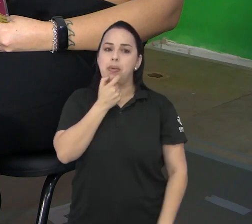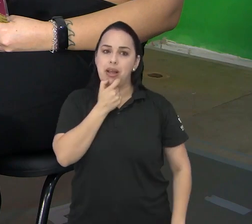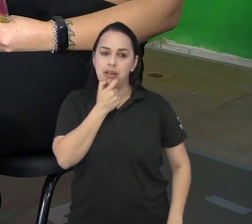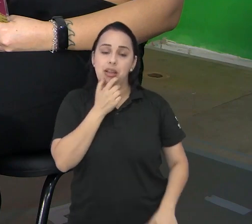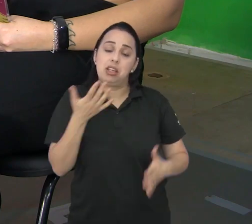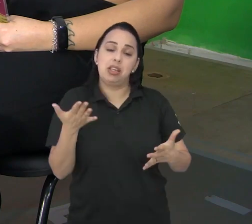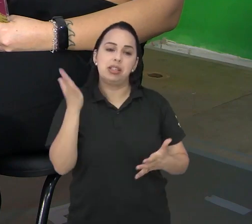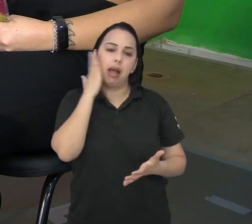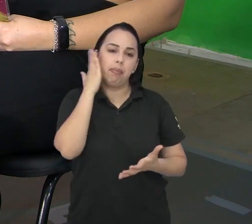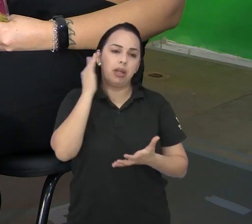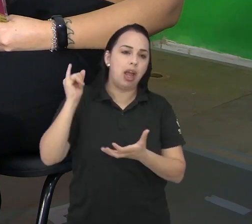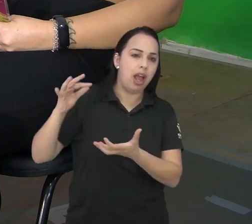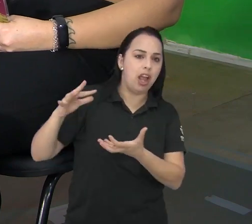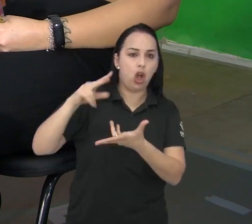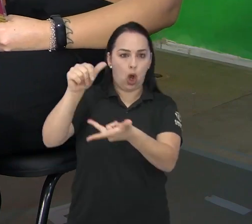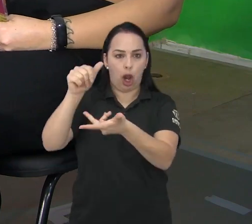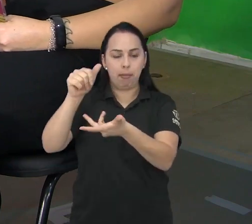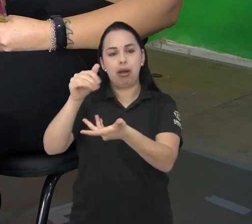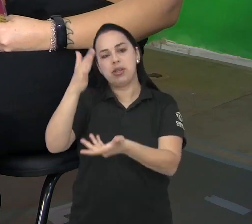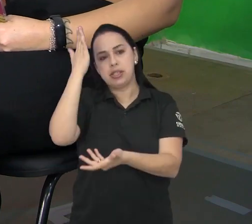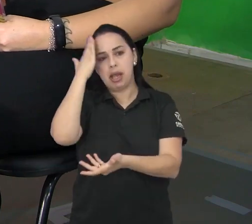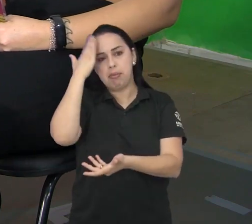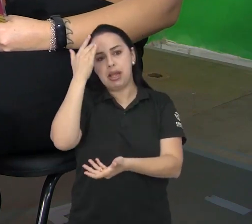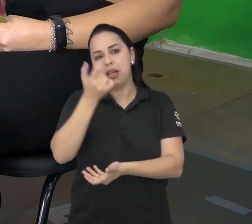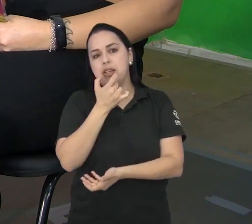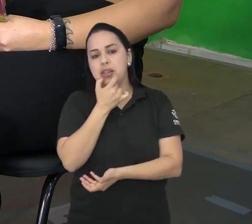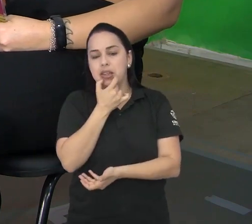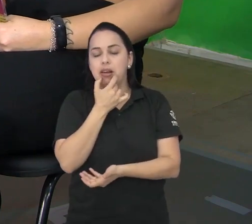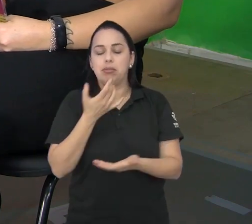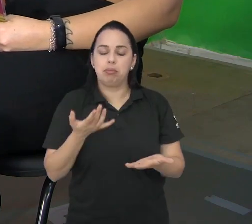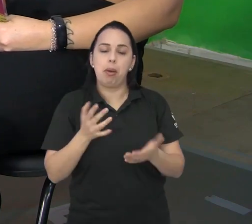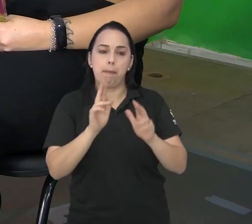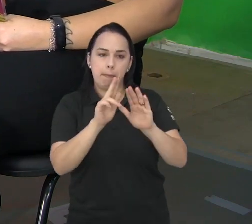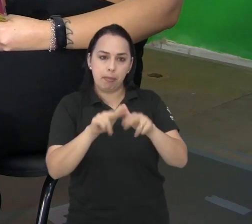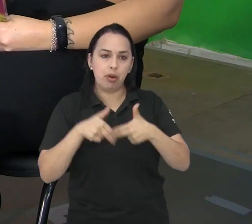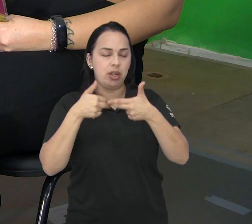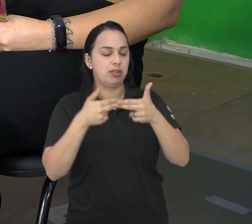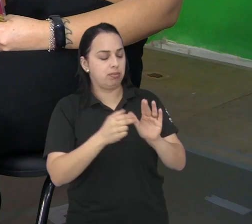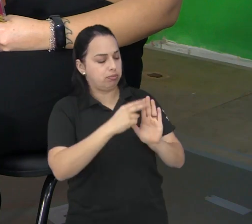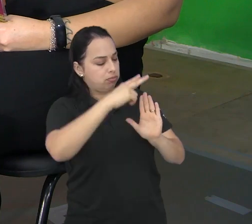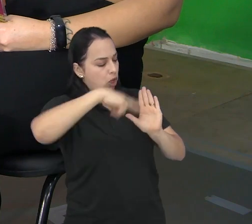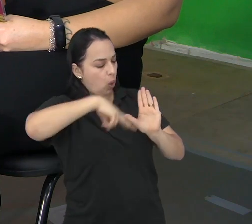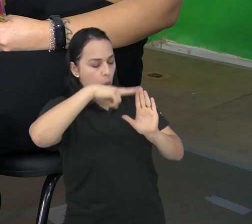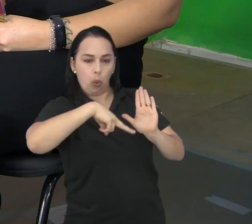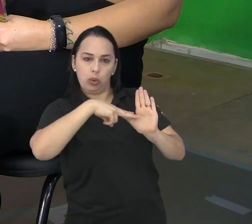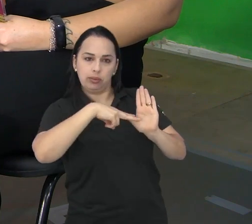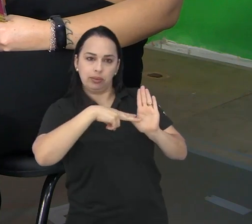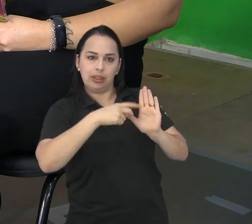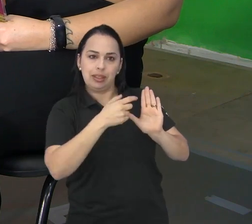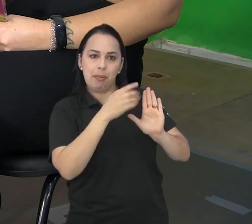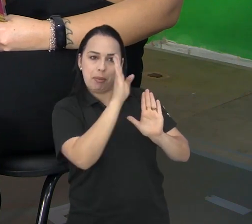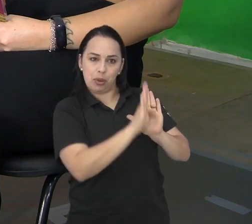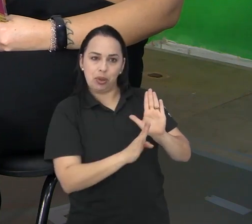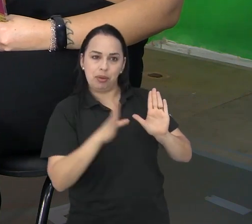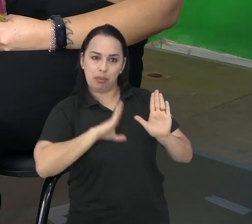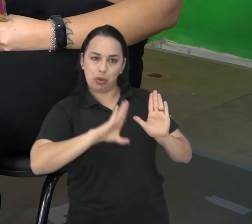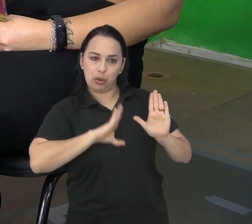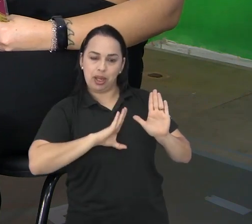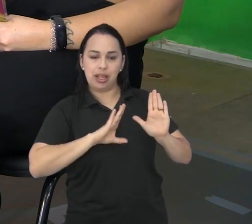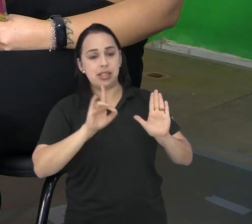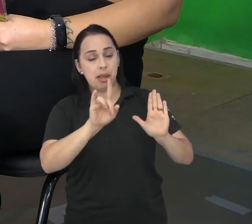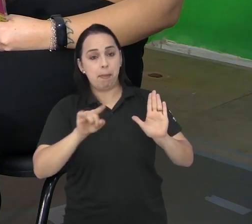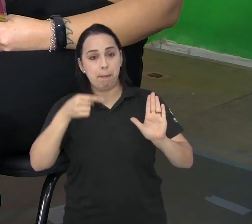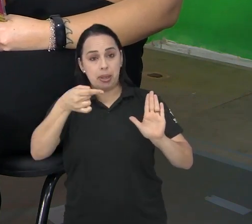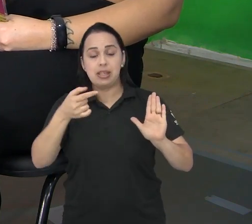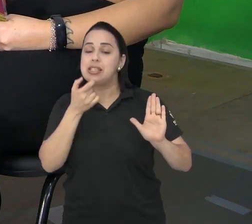inglês é global, então você precisa estar circulando, né? com esse material também em inglês. Uhum. Músicos de qualquer lugar